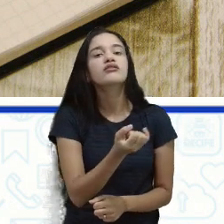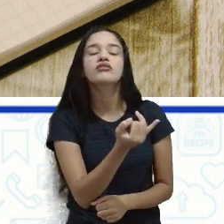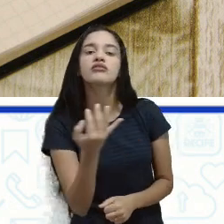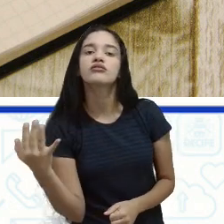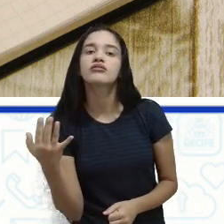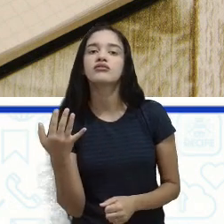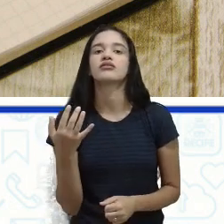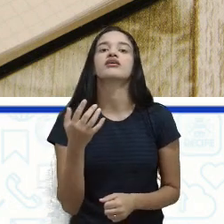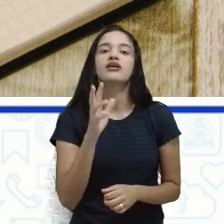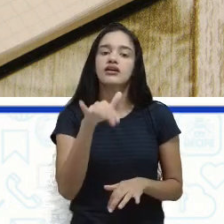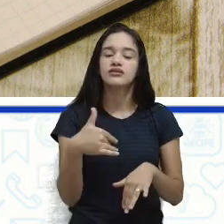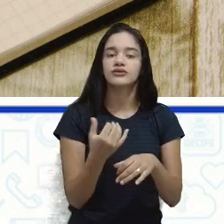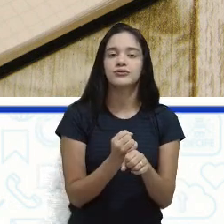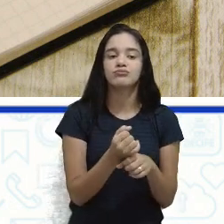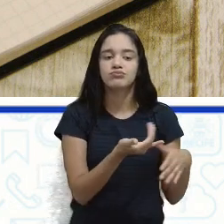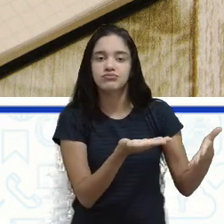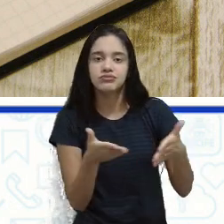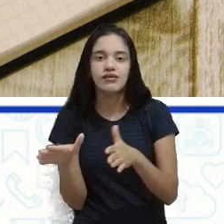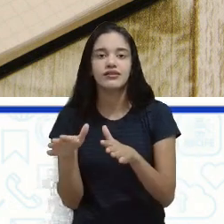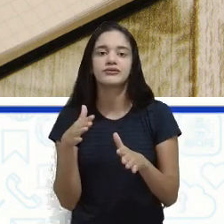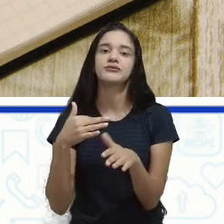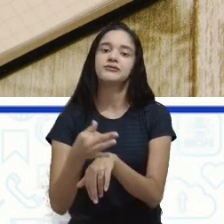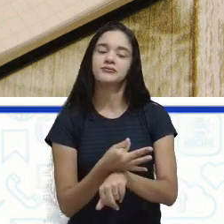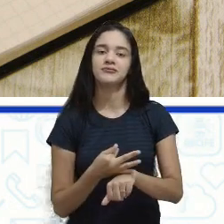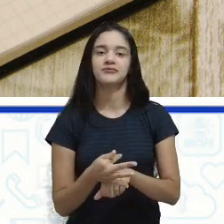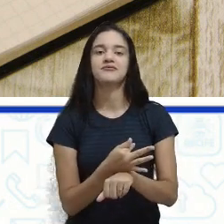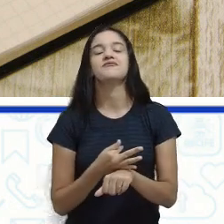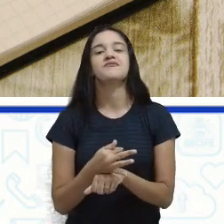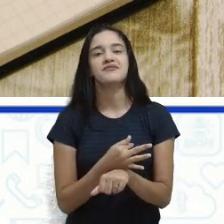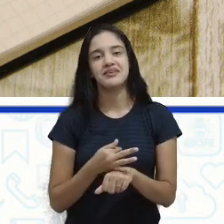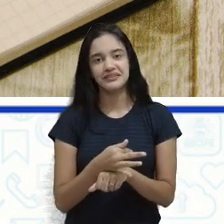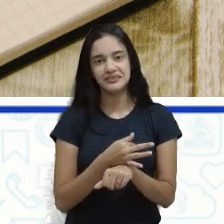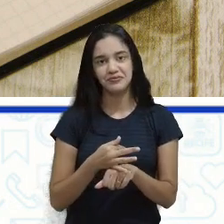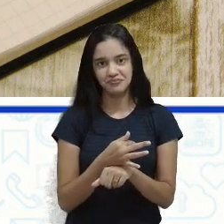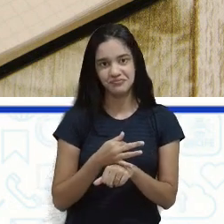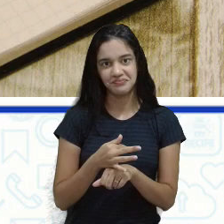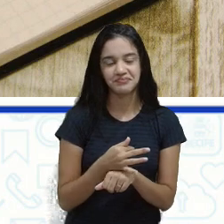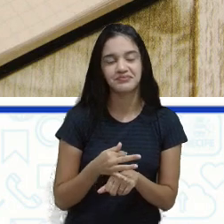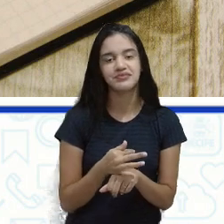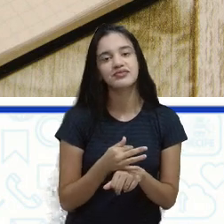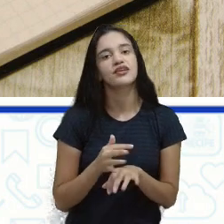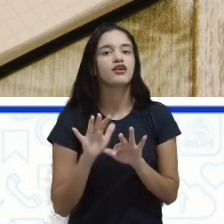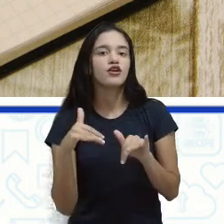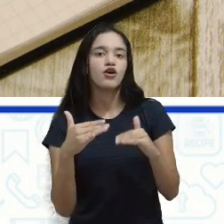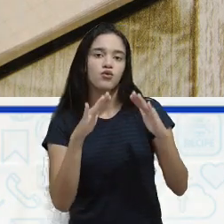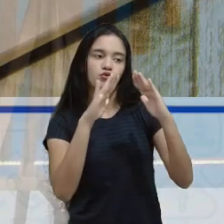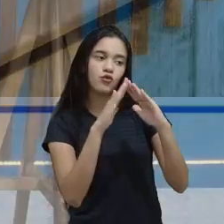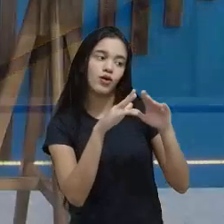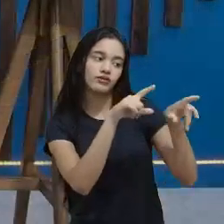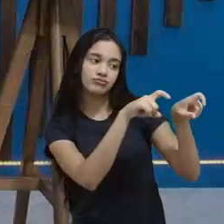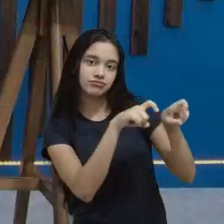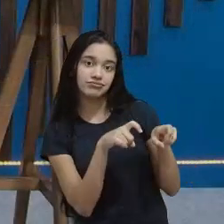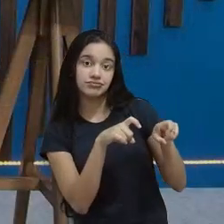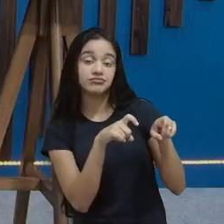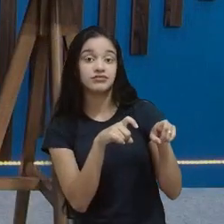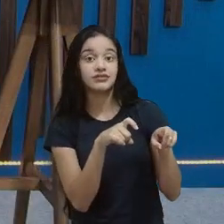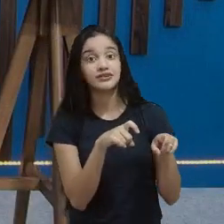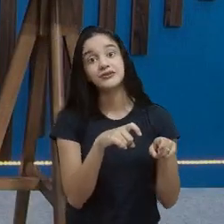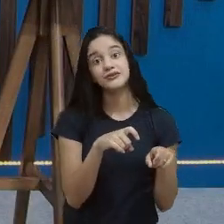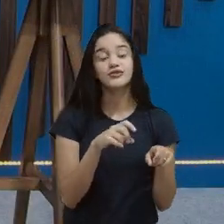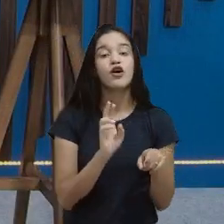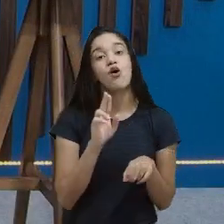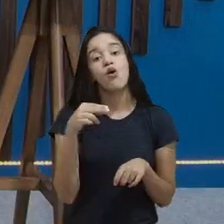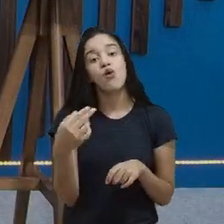vocês, durante esse período aí de férias, foram, não é, a um sítio, não é, a uma